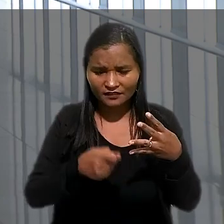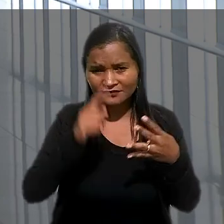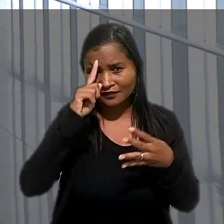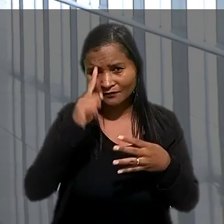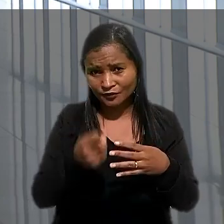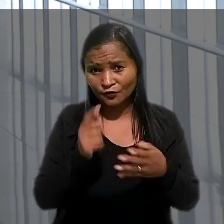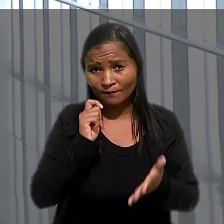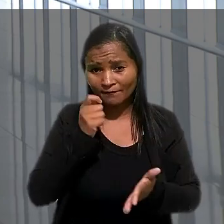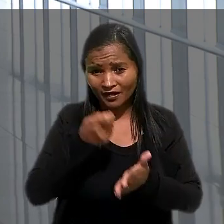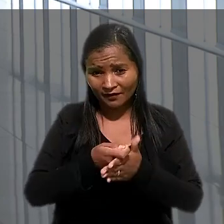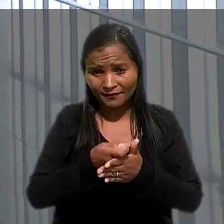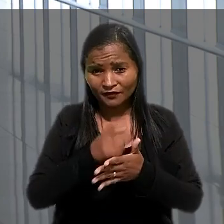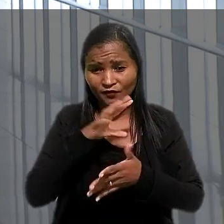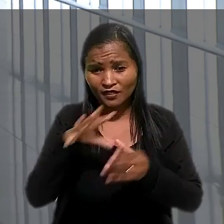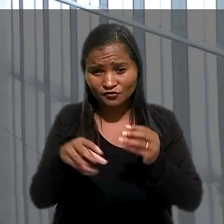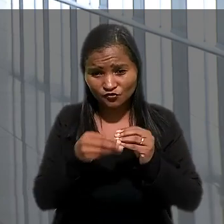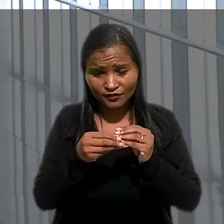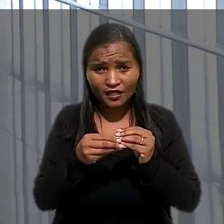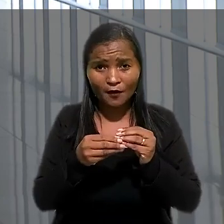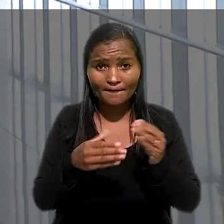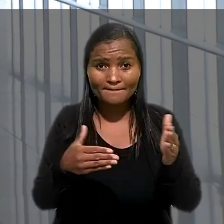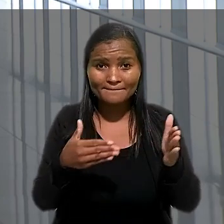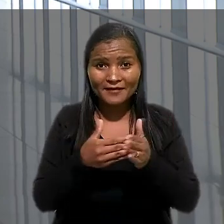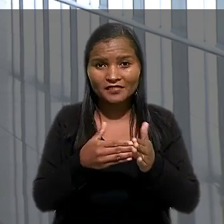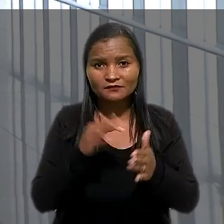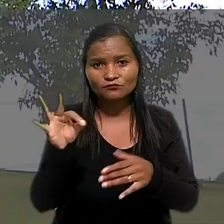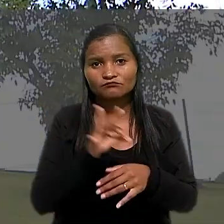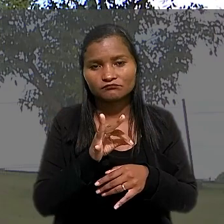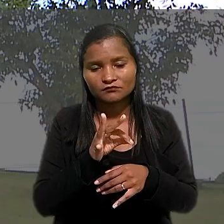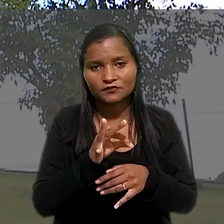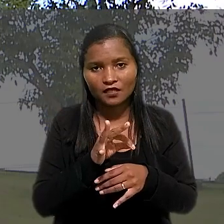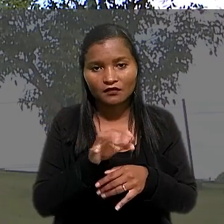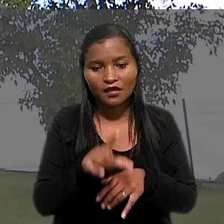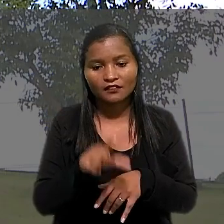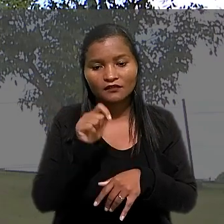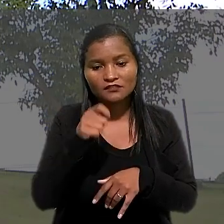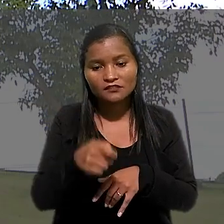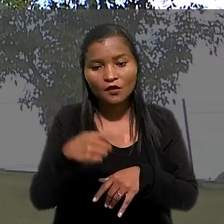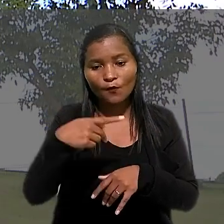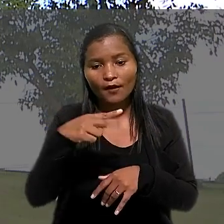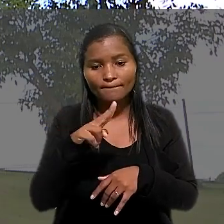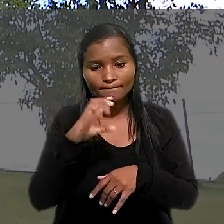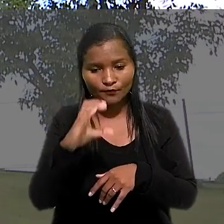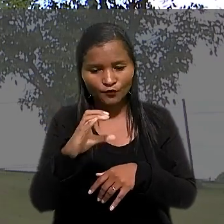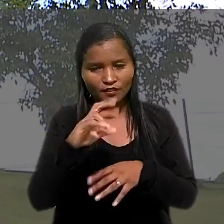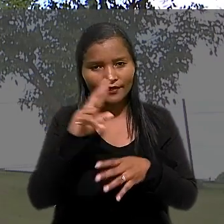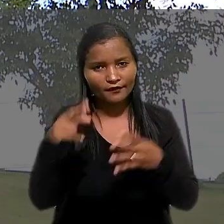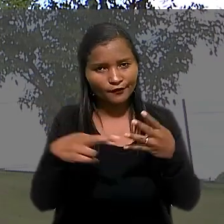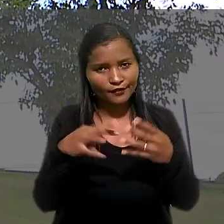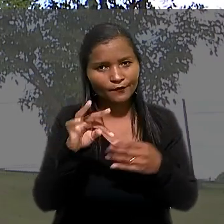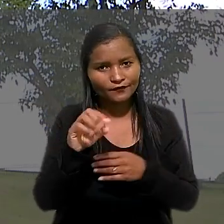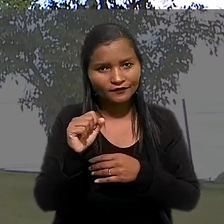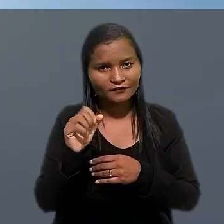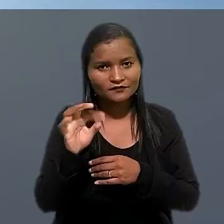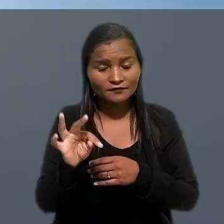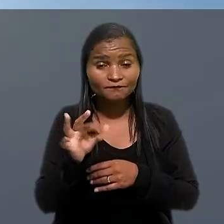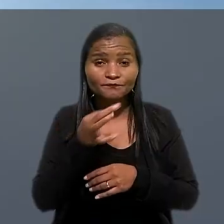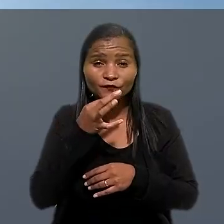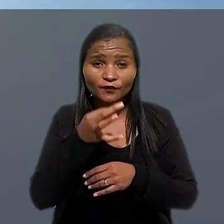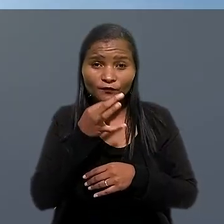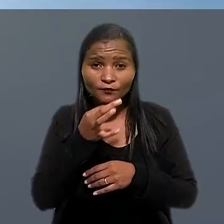que determinou o pagamento do adicional em grau máximo. Da decisão, a PUC Gaúcha recorreu ao TST.